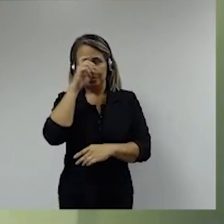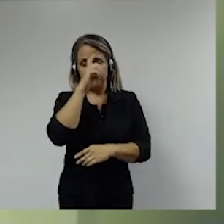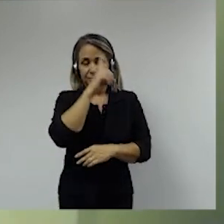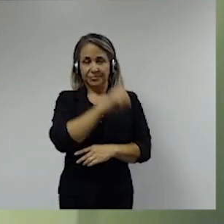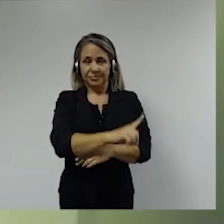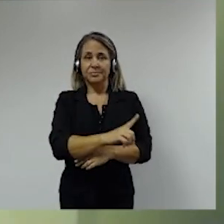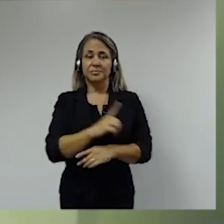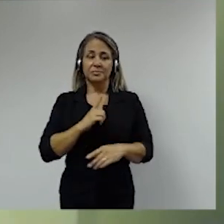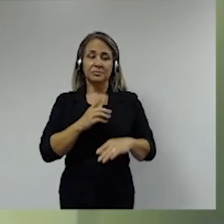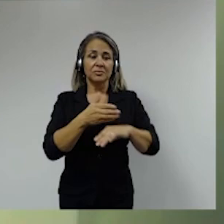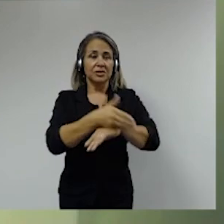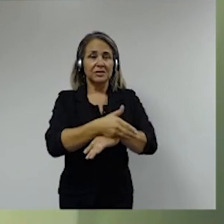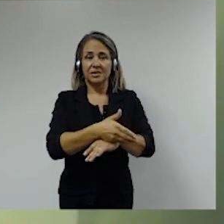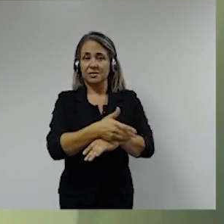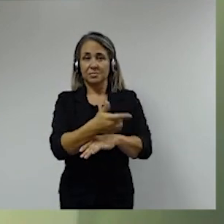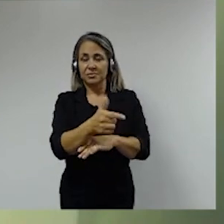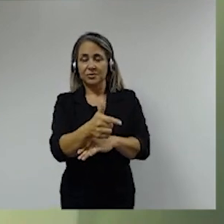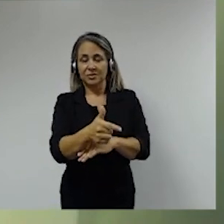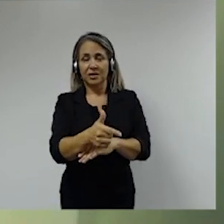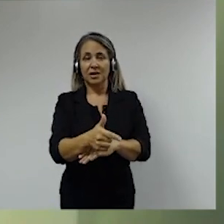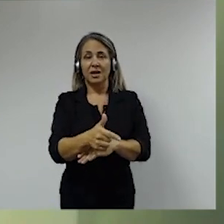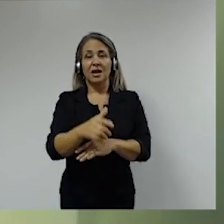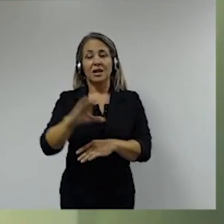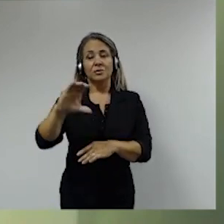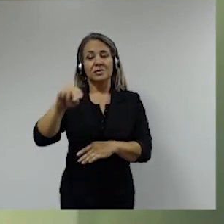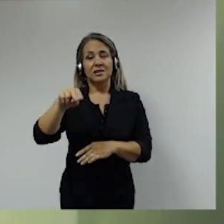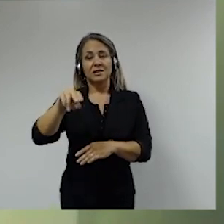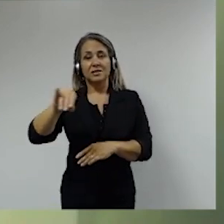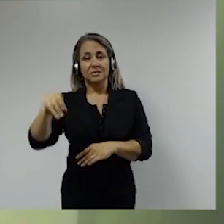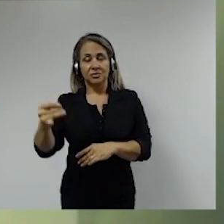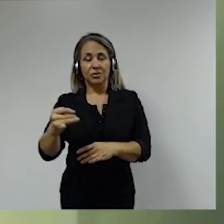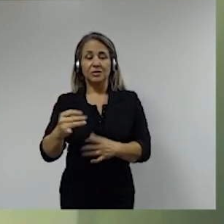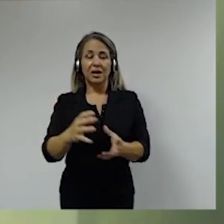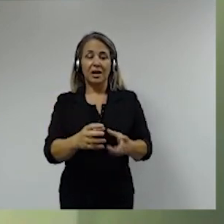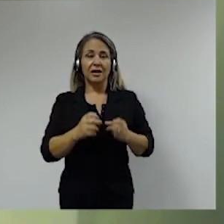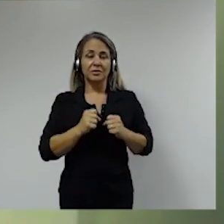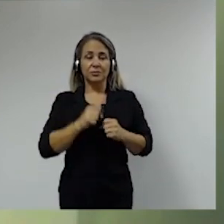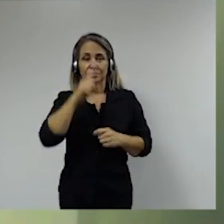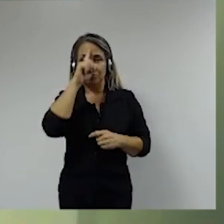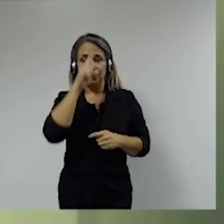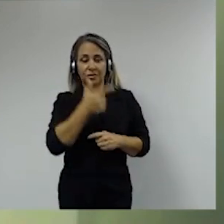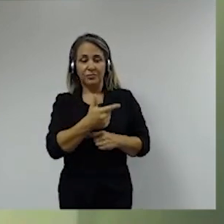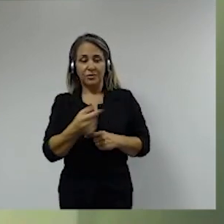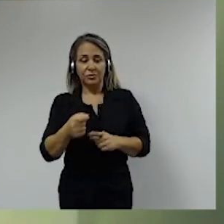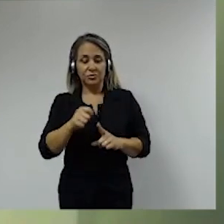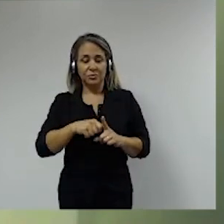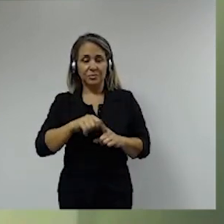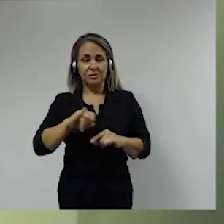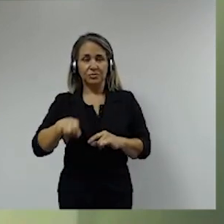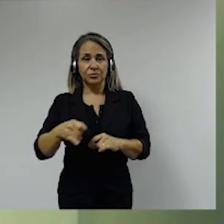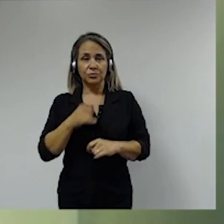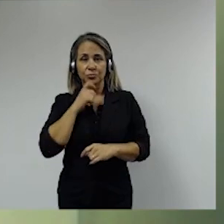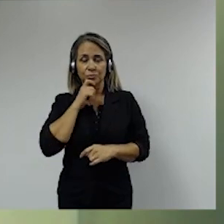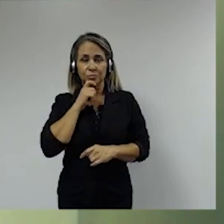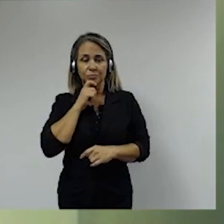de acesso, e o CNJ acatou agora, no dia 20 de junho,